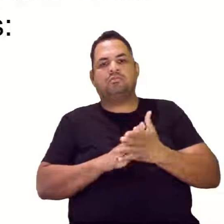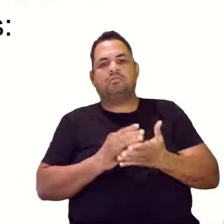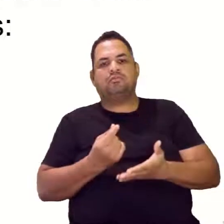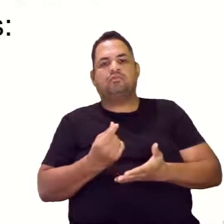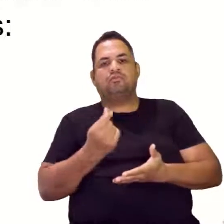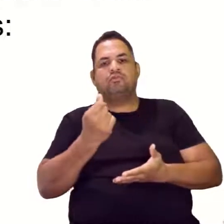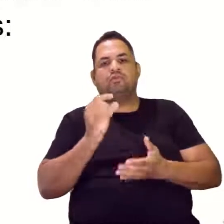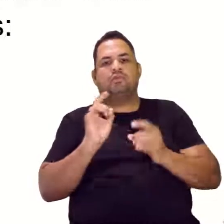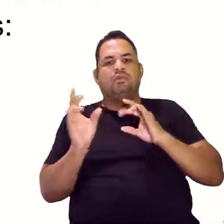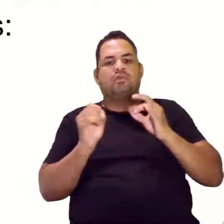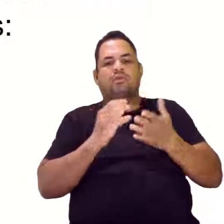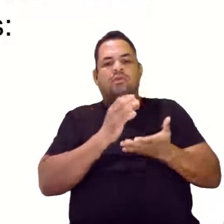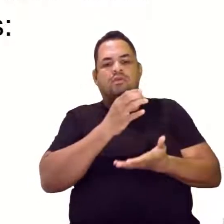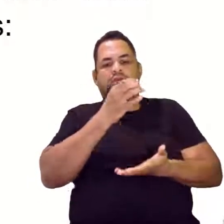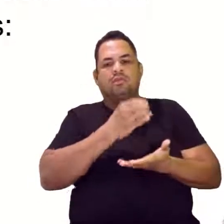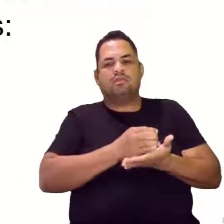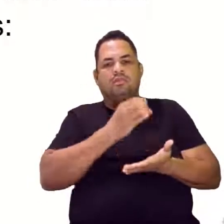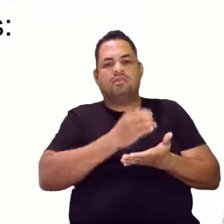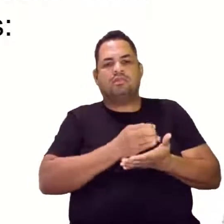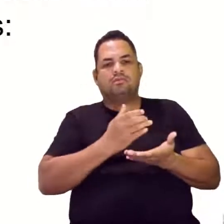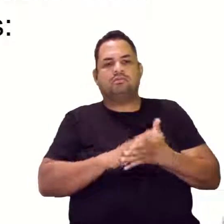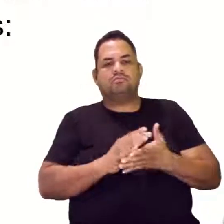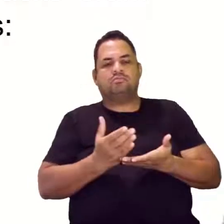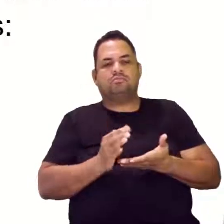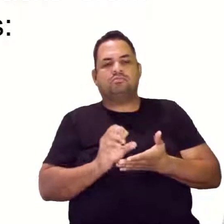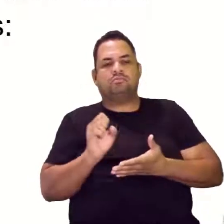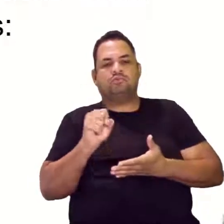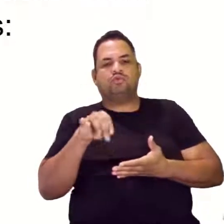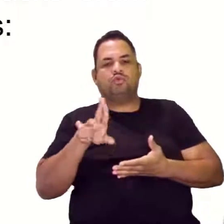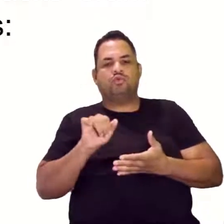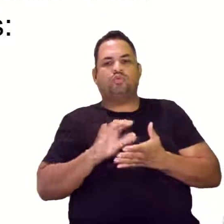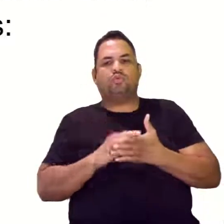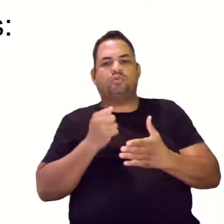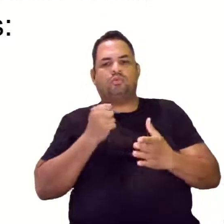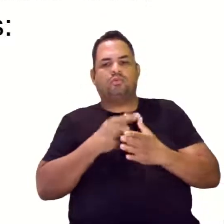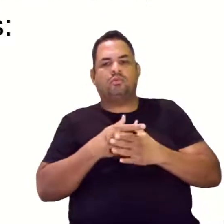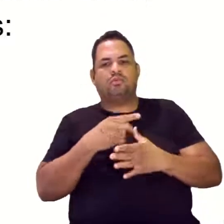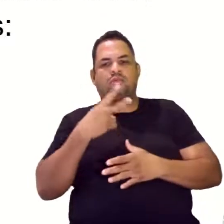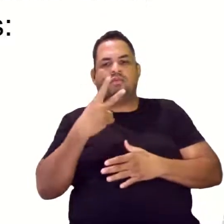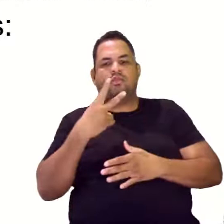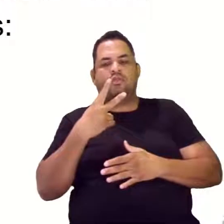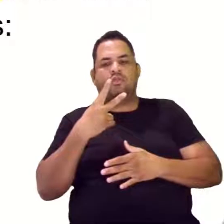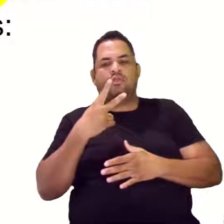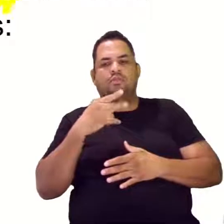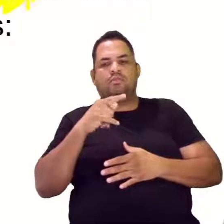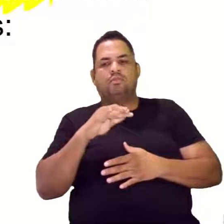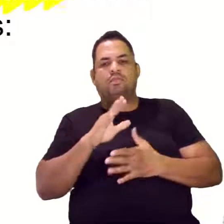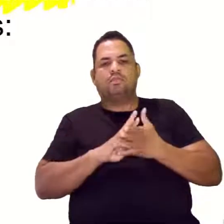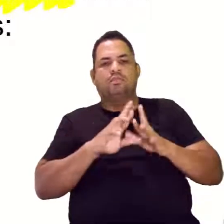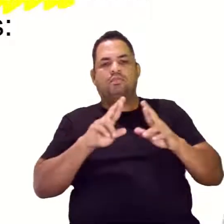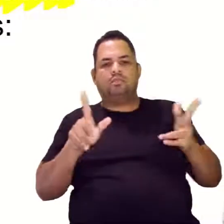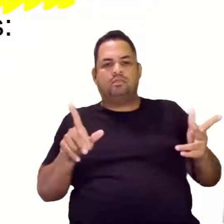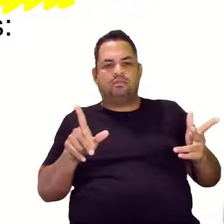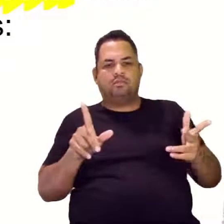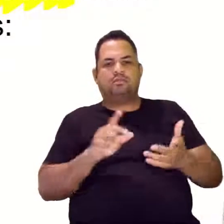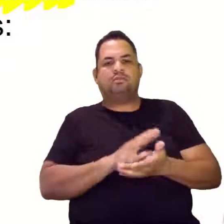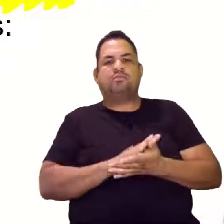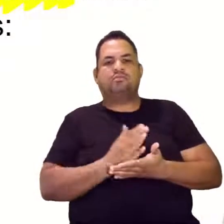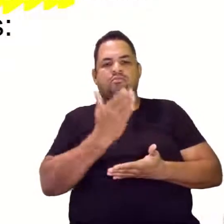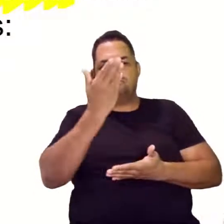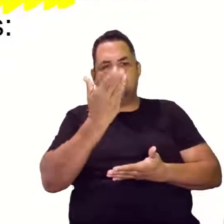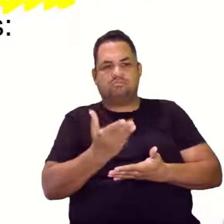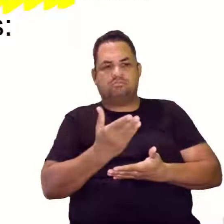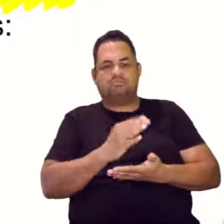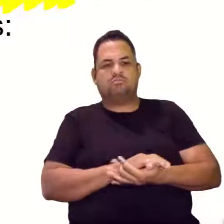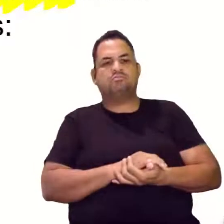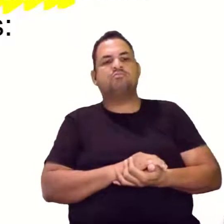valor unitário da lata de suco para cliente que comprava 2 packs eram diferentes entre si,